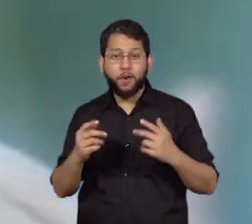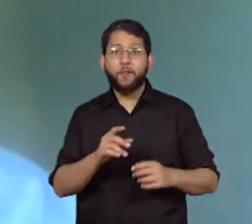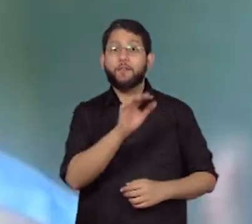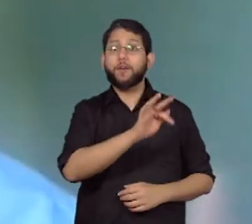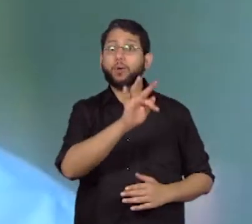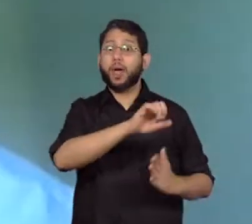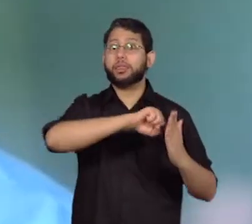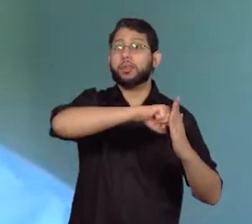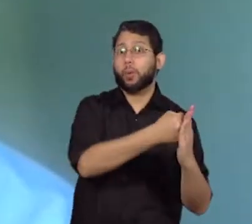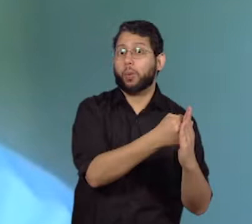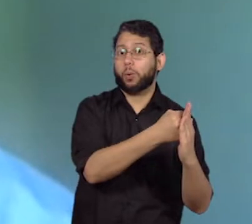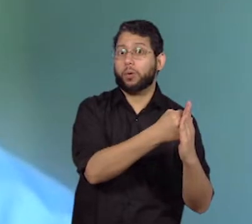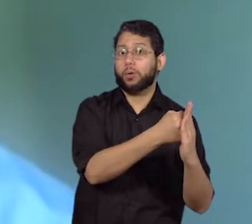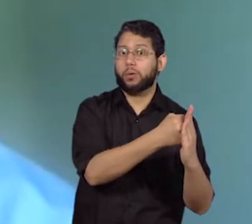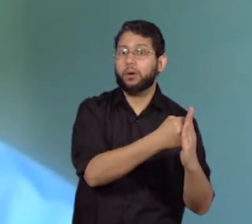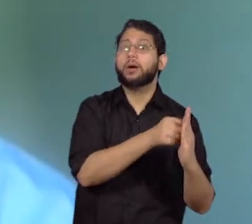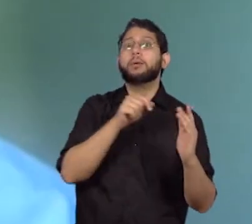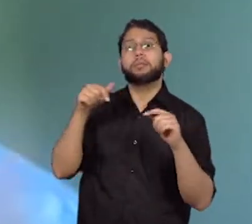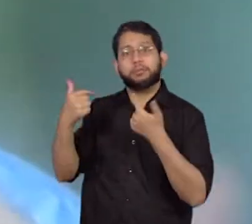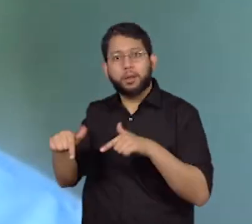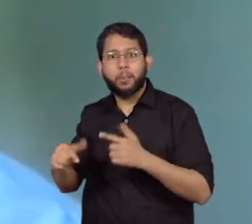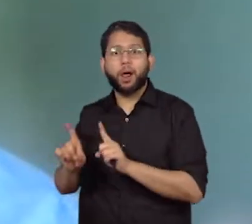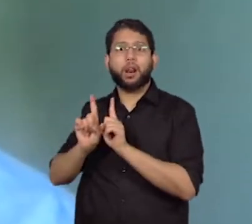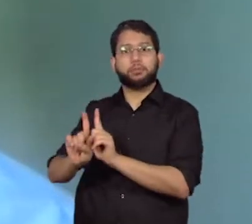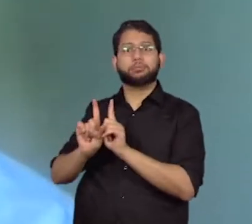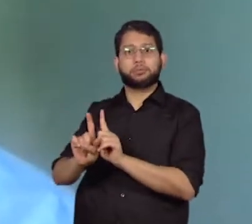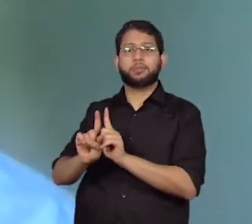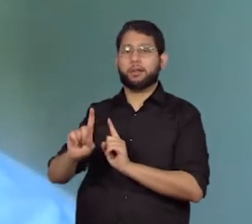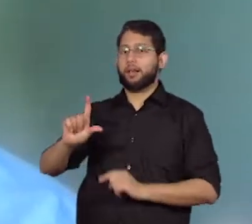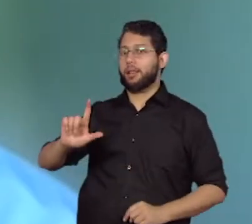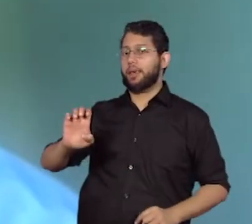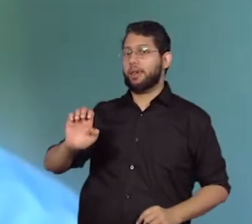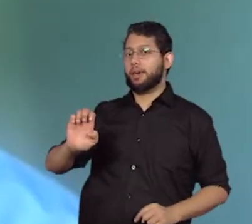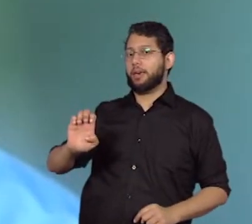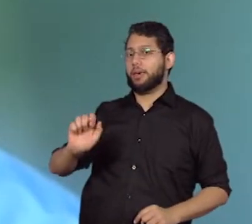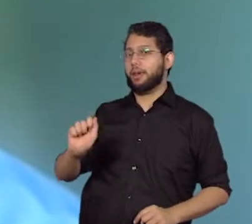para trabalhar com o Leão. Enfim, comecei a trabalhar com o Leão,